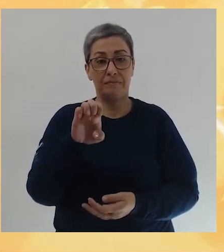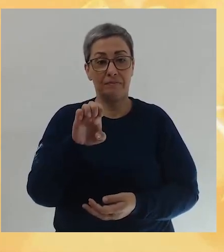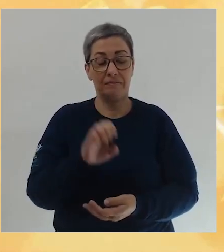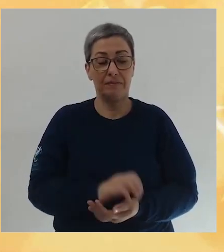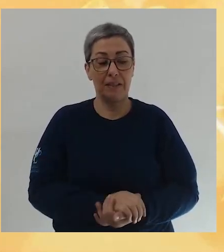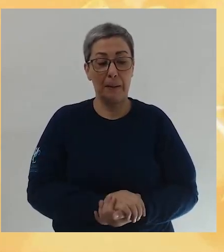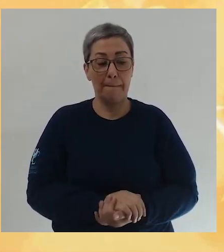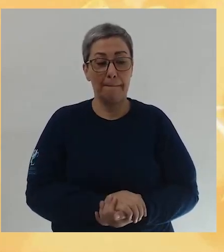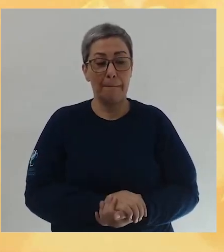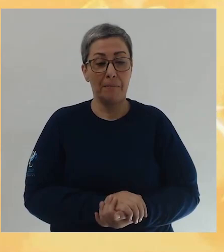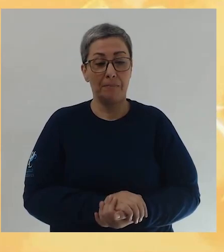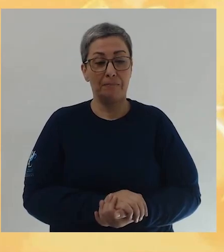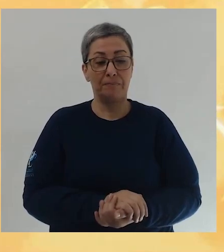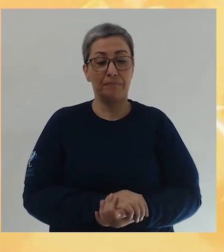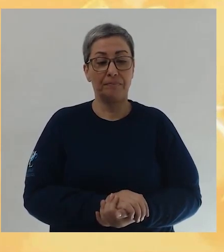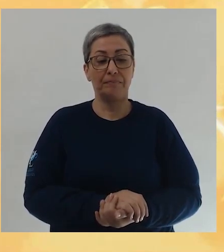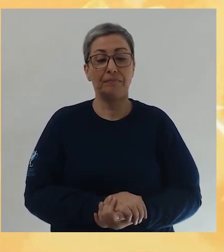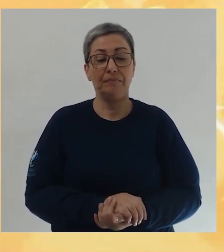dendê.